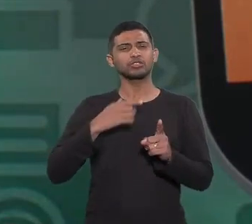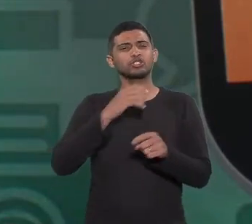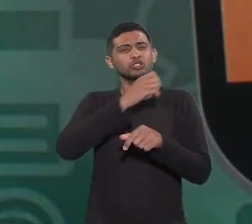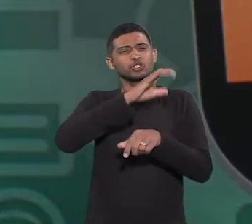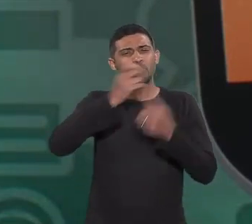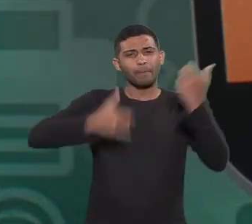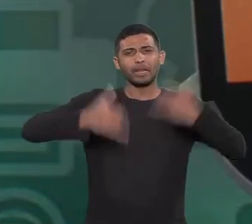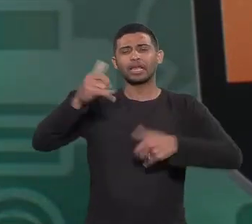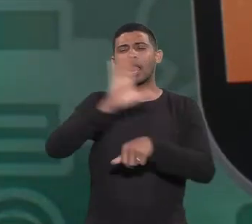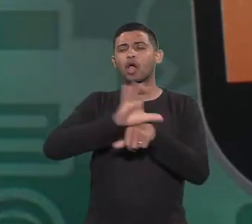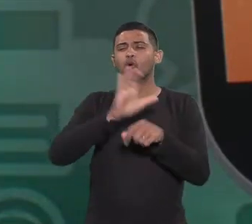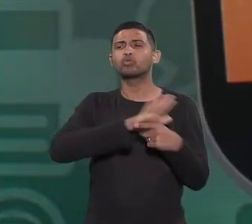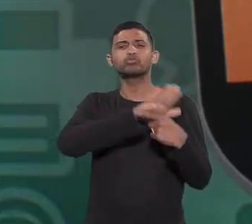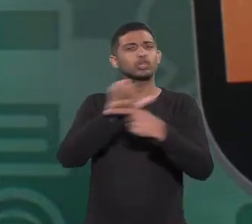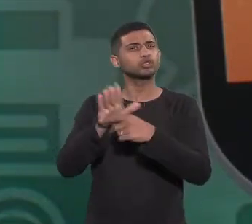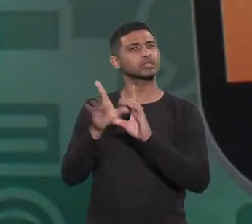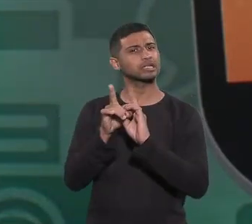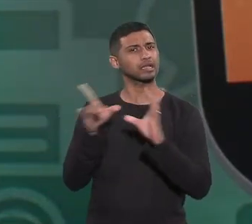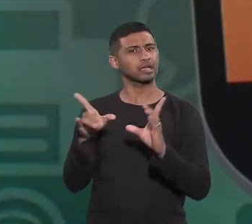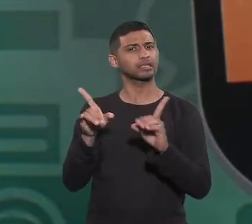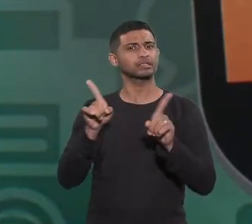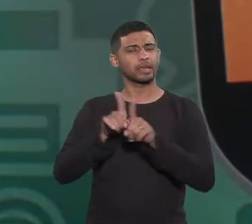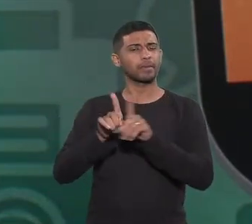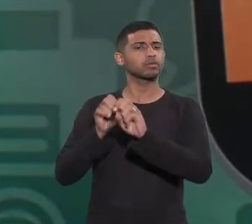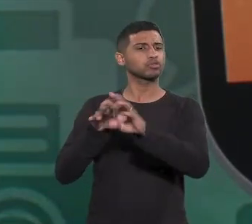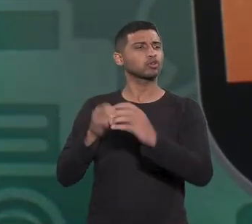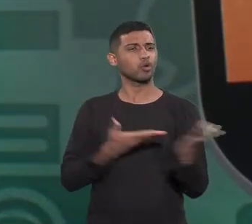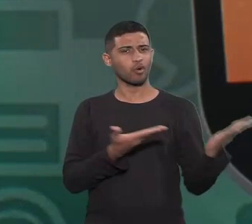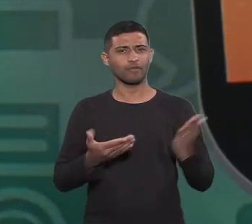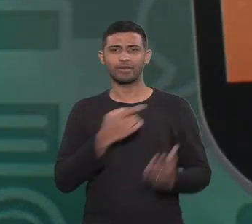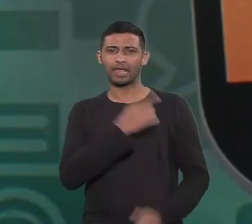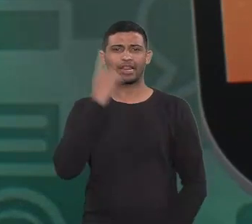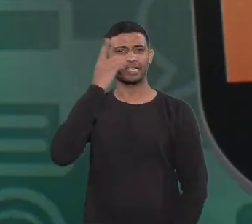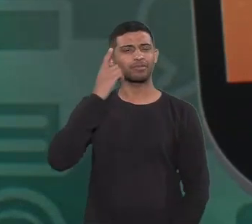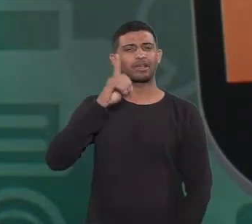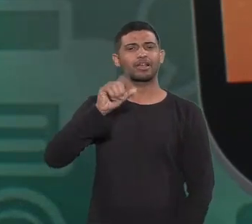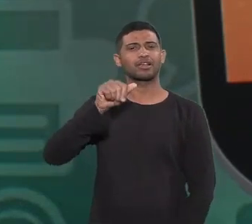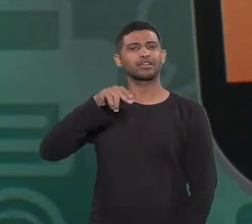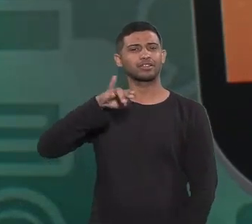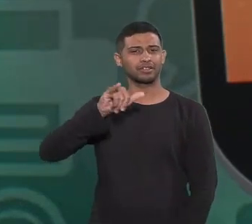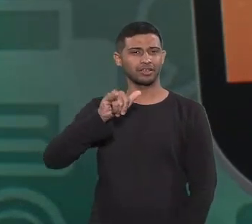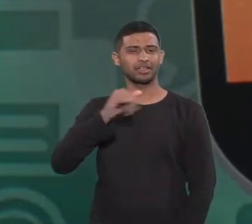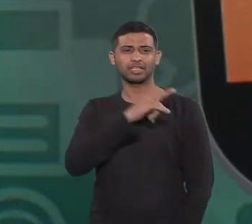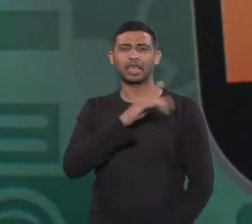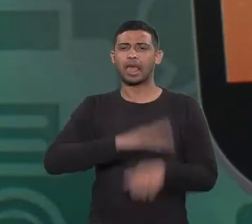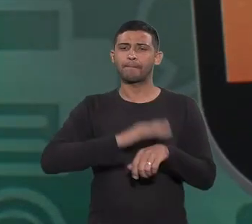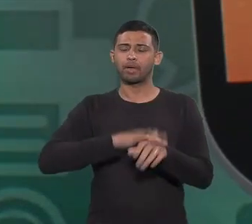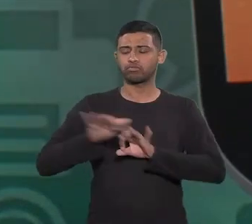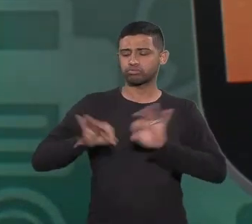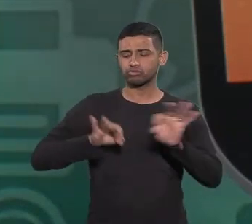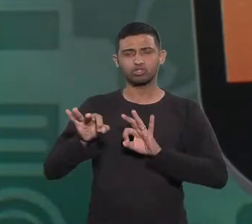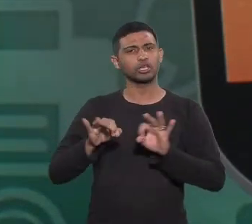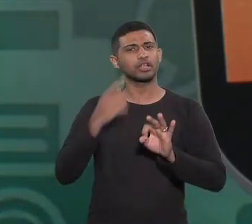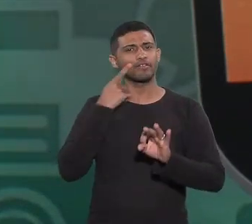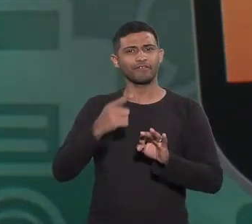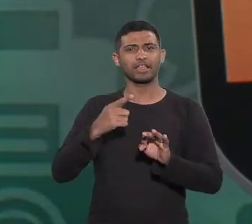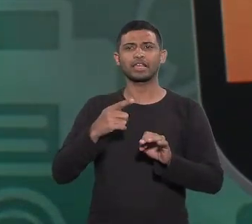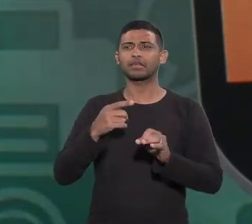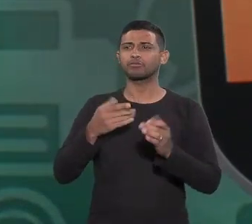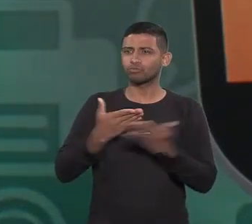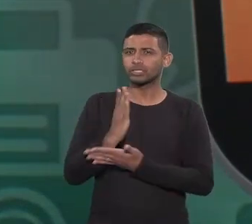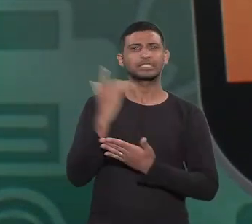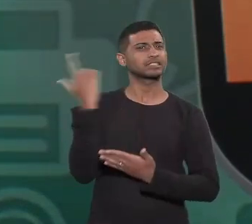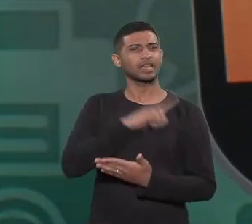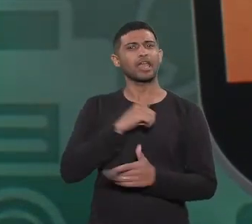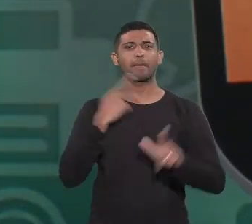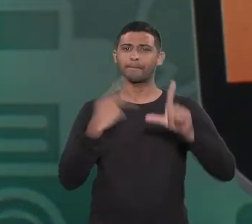contribuem para a democratização da educação, nós recebemos a deputada Dani Monteiro, que é autora de um projeto para garantir o passe livre